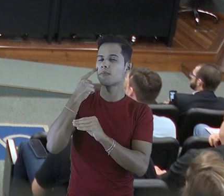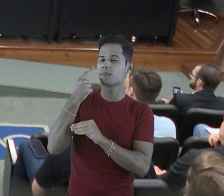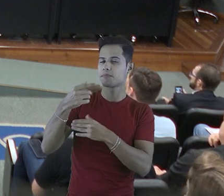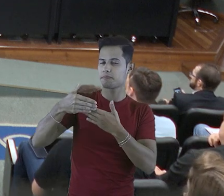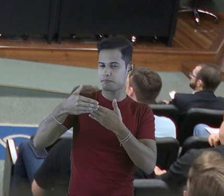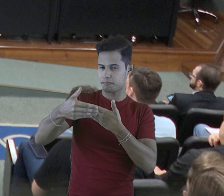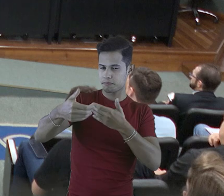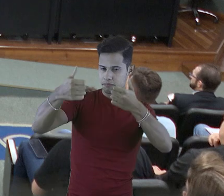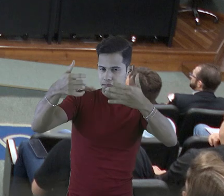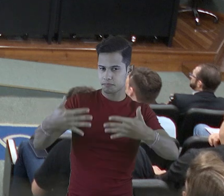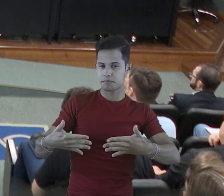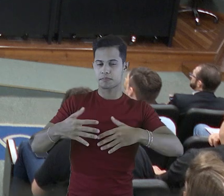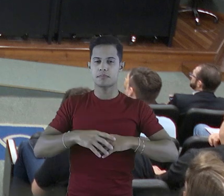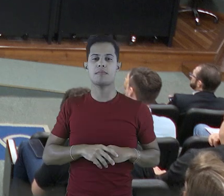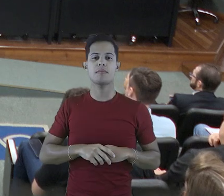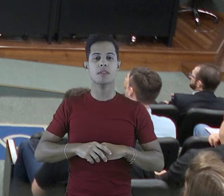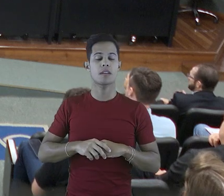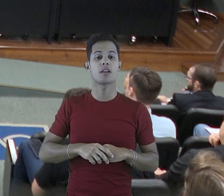vamos lá,